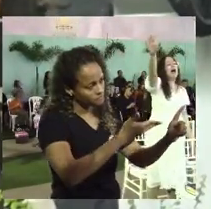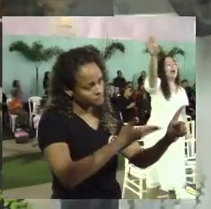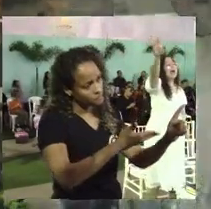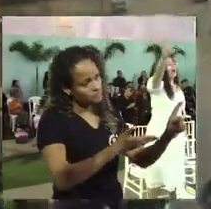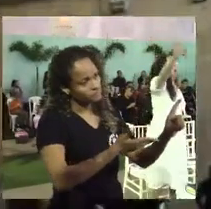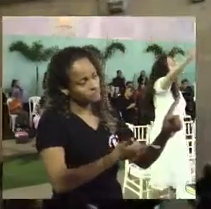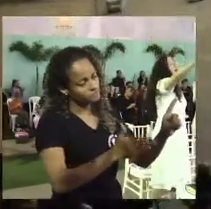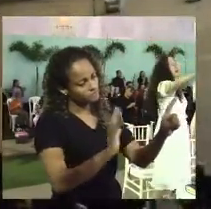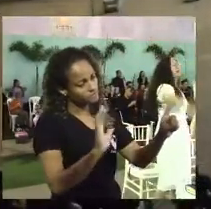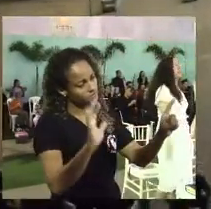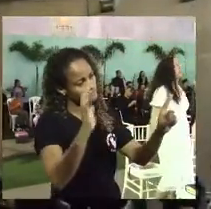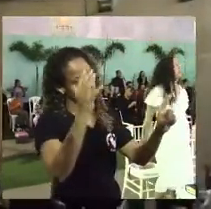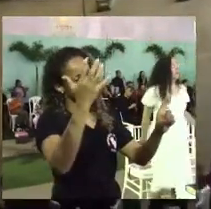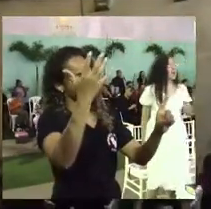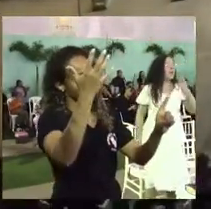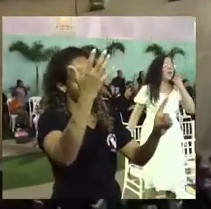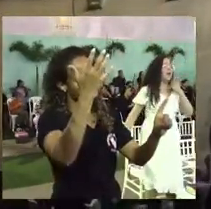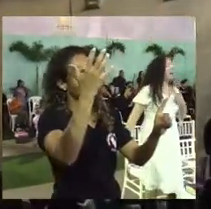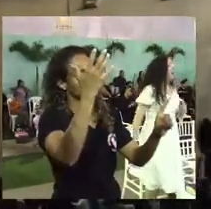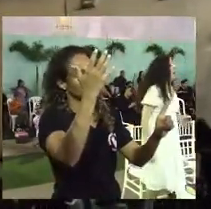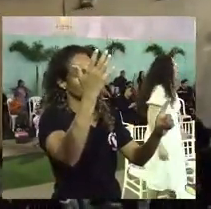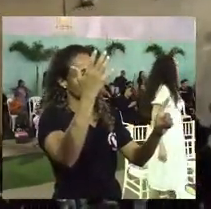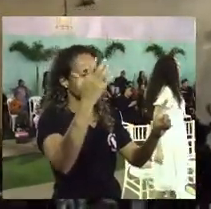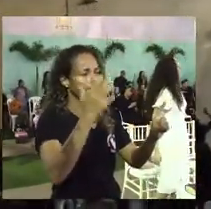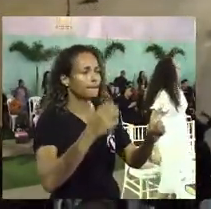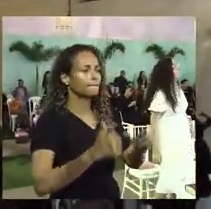que vai acontecer